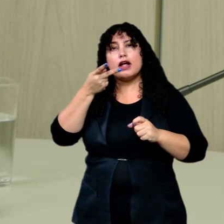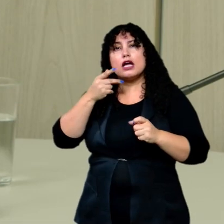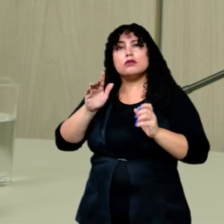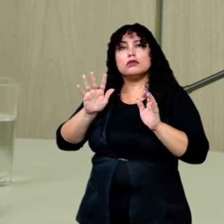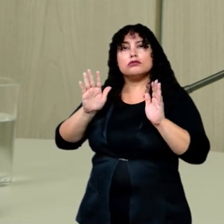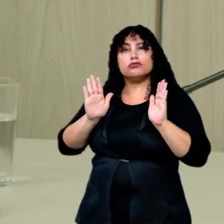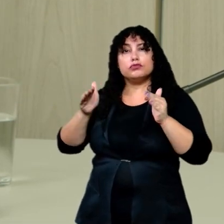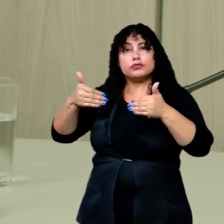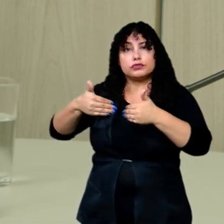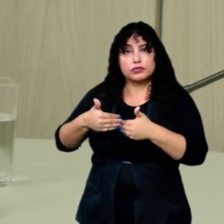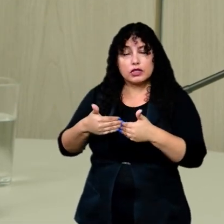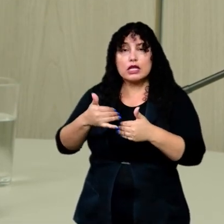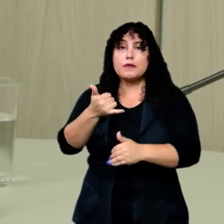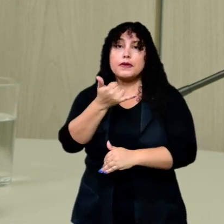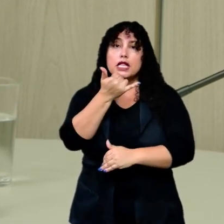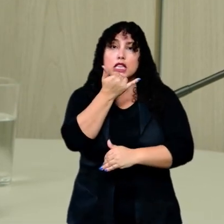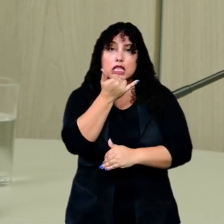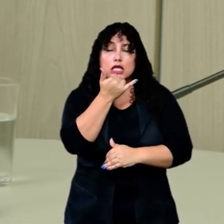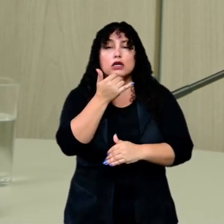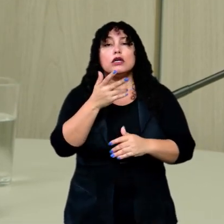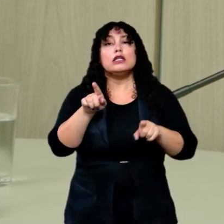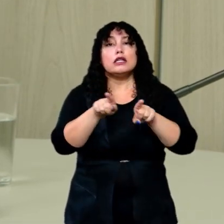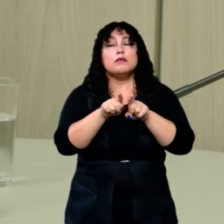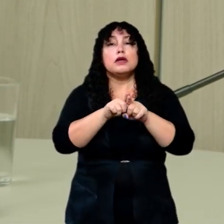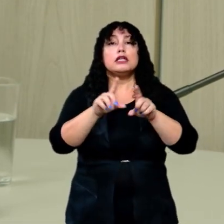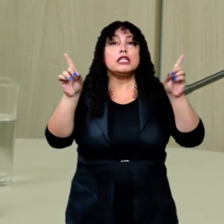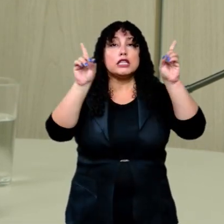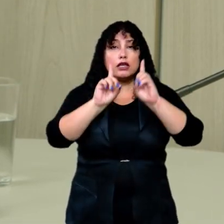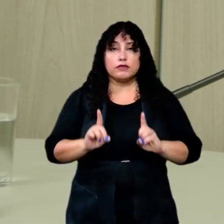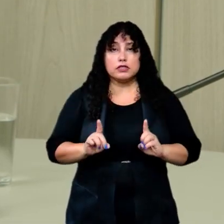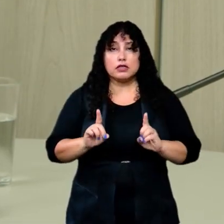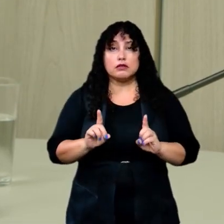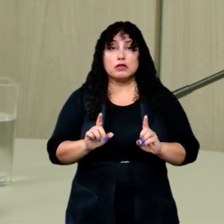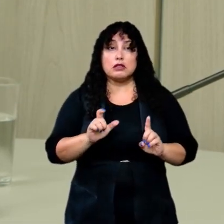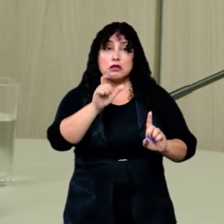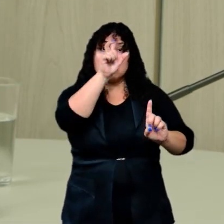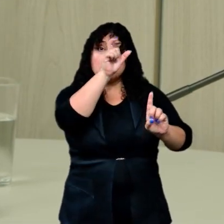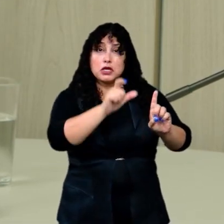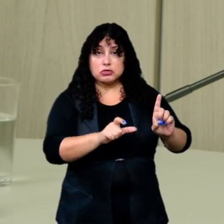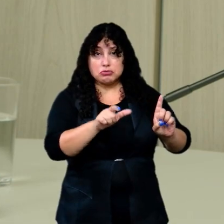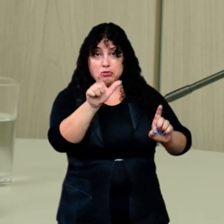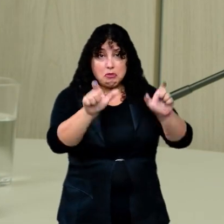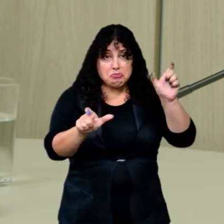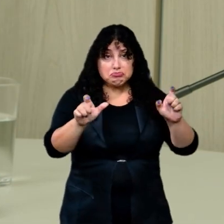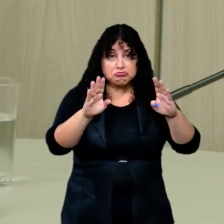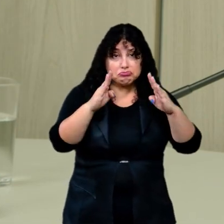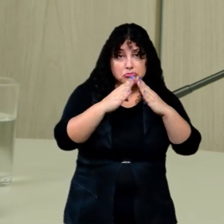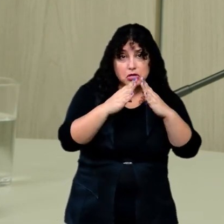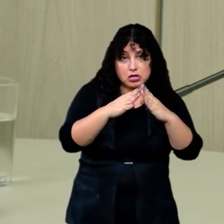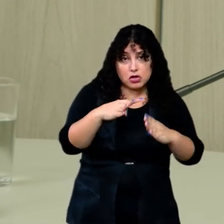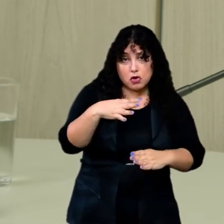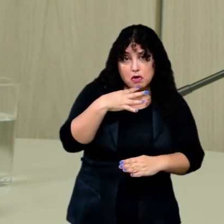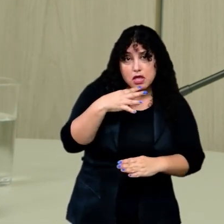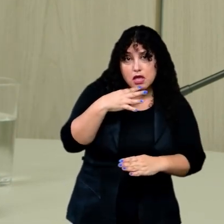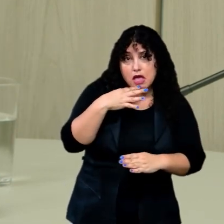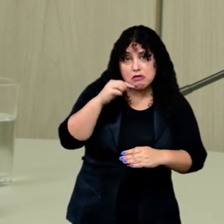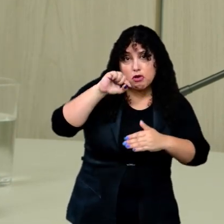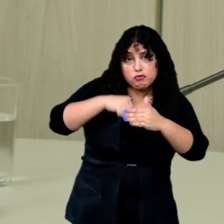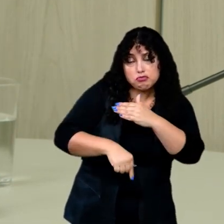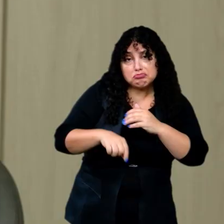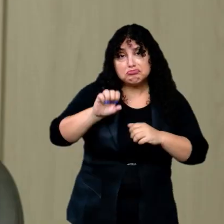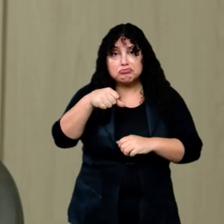espectro, perdão, e deficiência também. Mas o pessoal de casa, não sei se todo mundo tem esse conhecimento também.